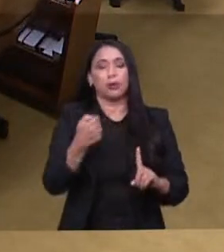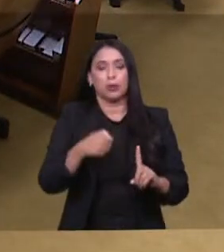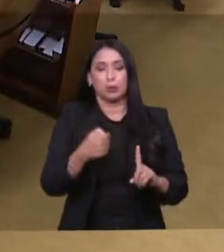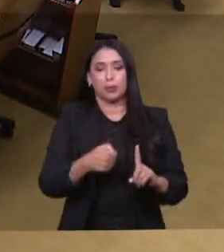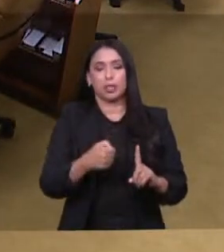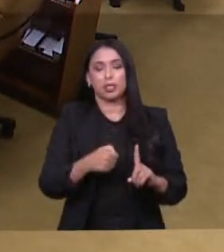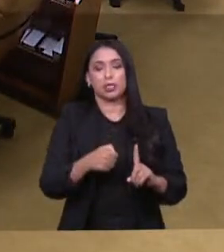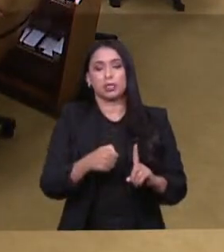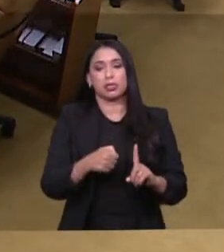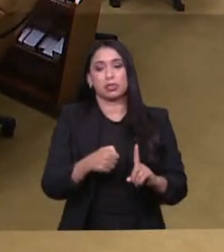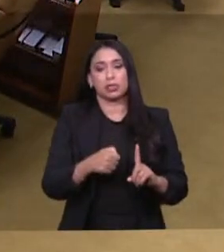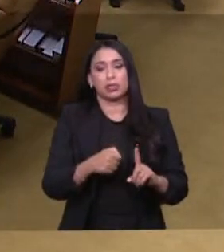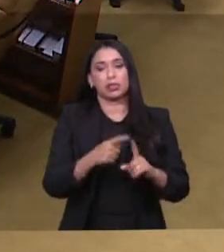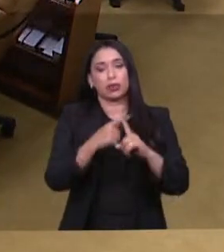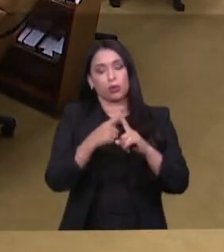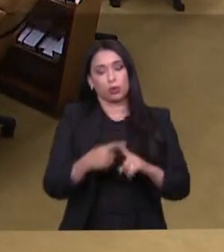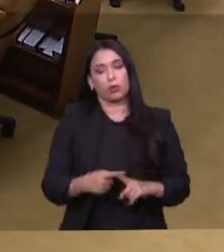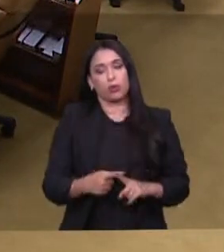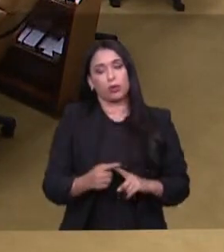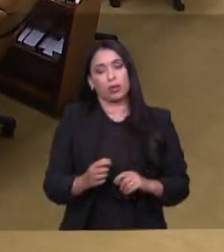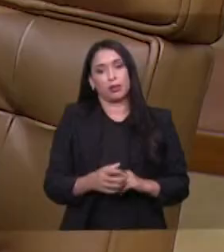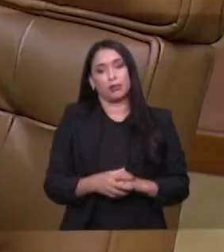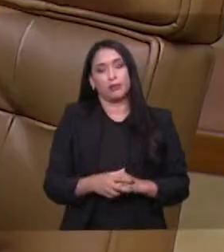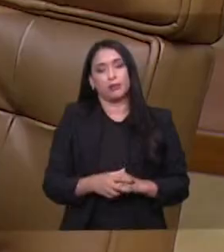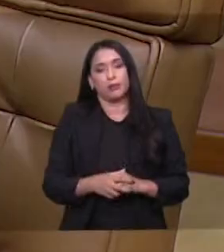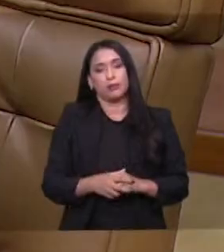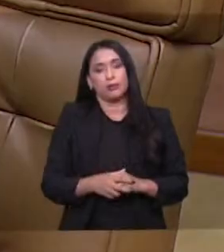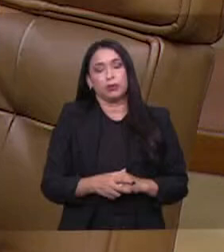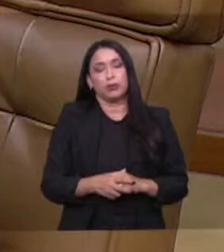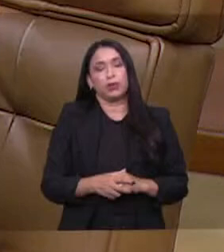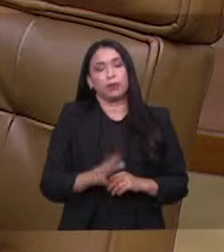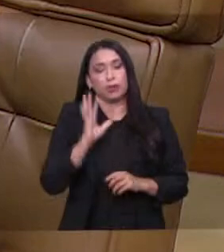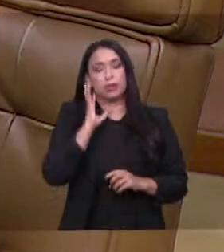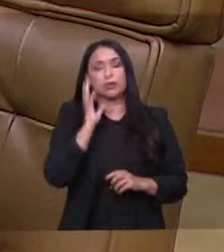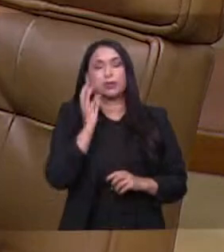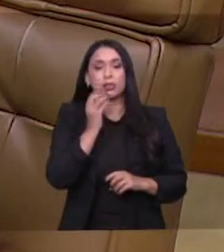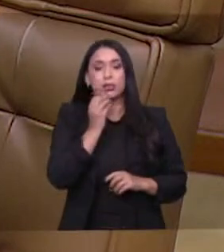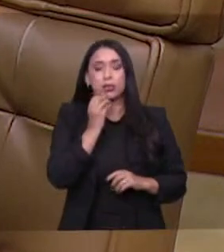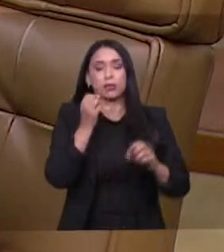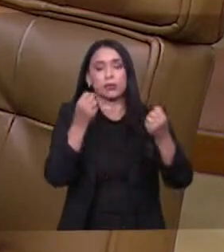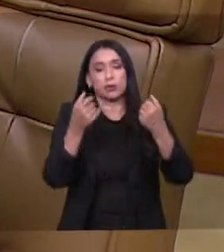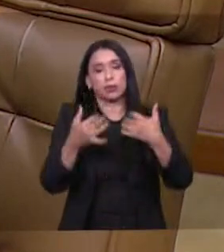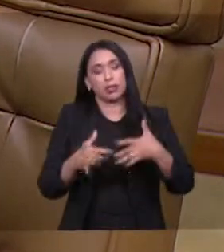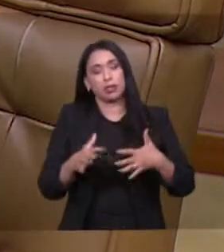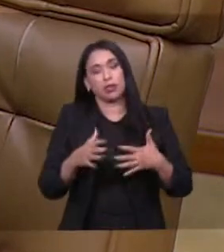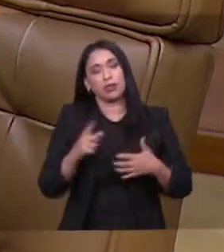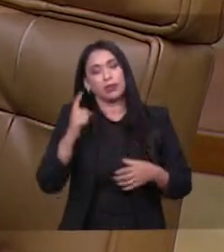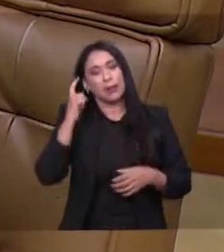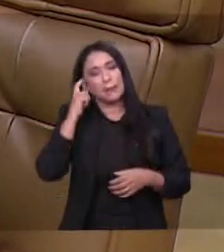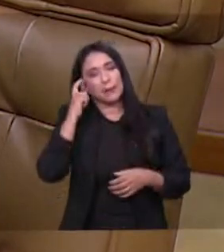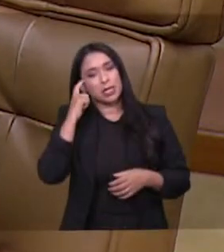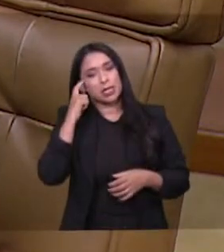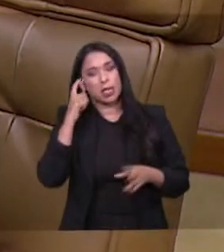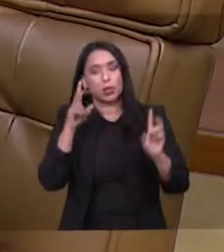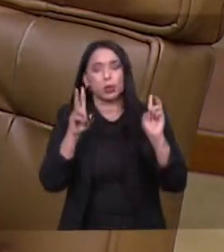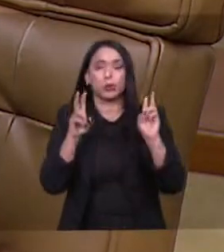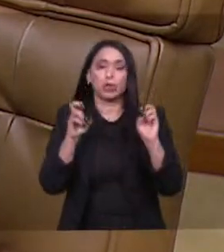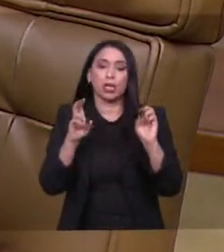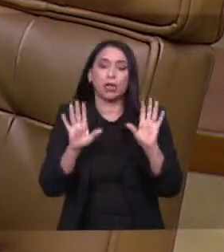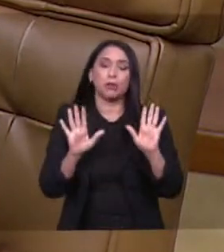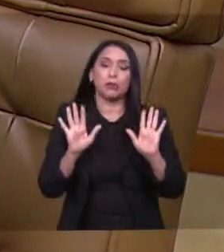de acordo com os critérios constitucionais. Perfeito. O ministro Dias Toffoli, inclusive, disse que fará uma reflexão. Na minha visão,